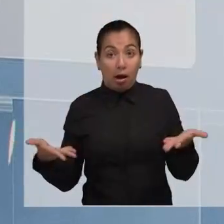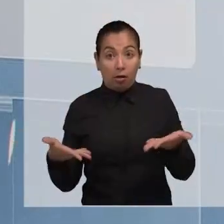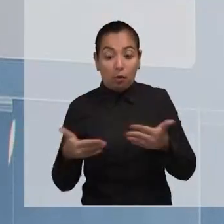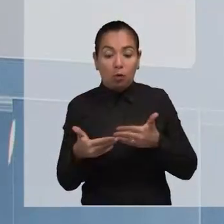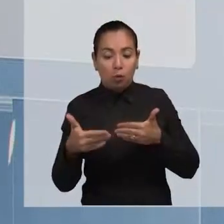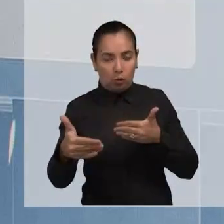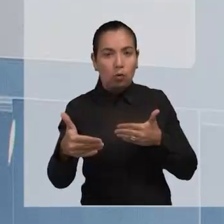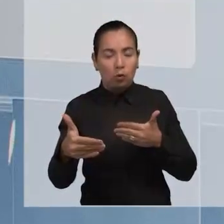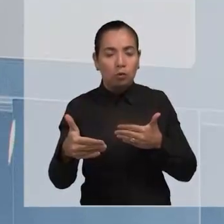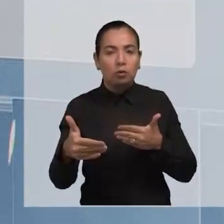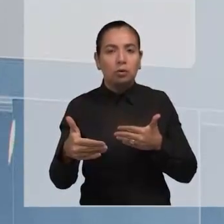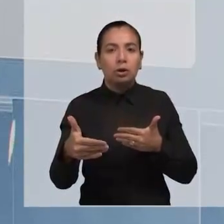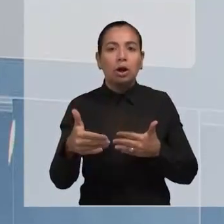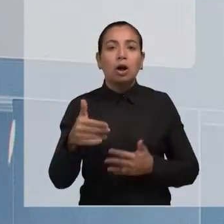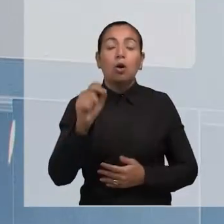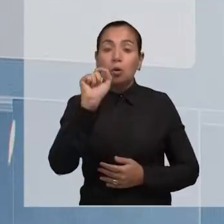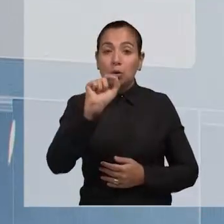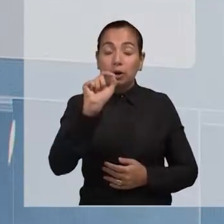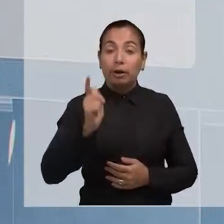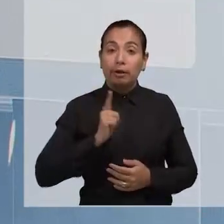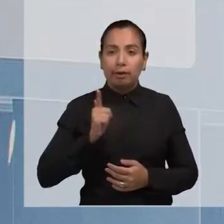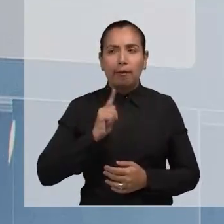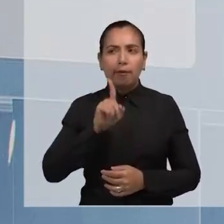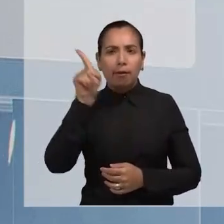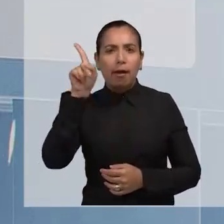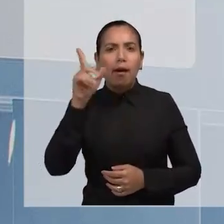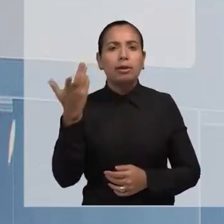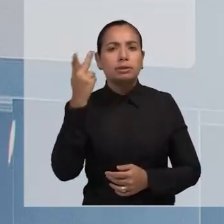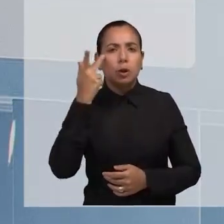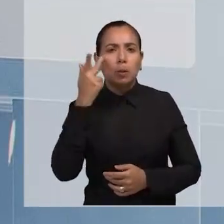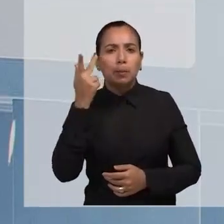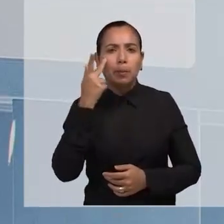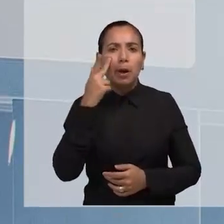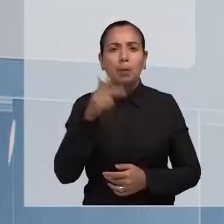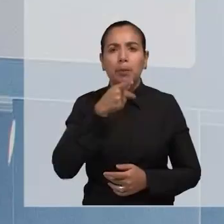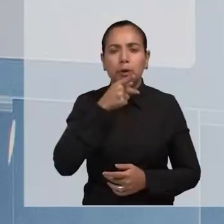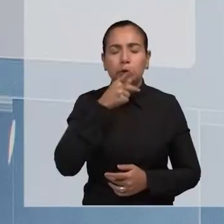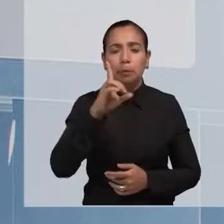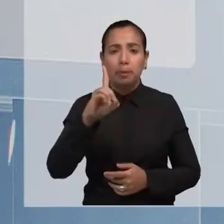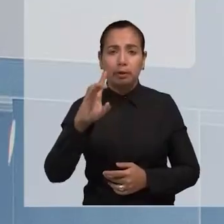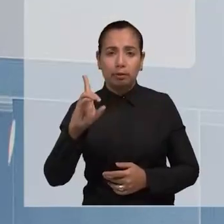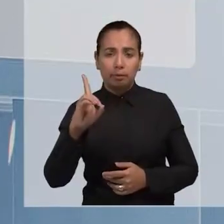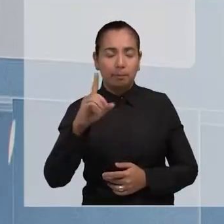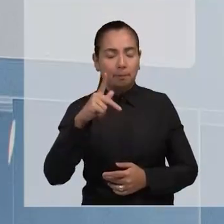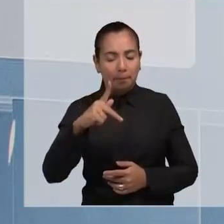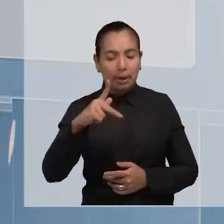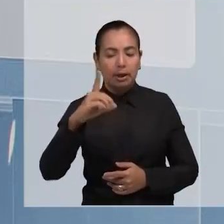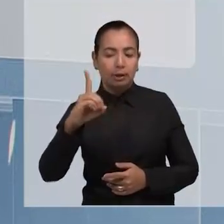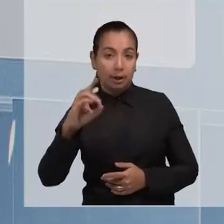nesse posicionamento dele em São Paulo, em relação ao PDT, ele